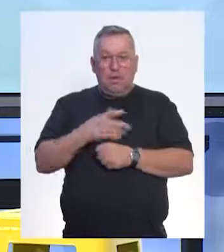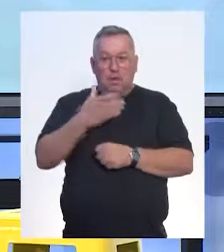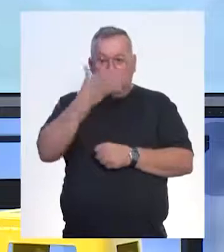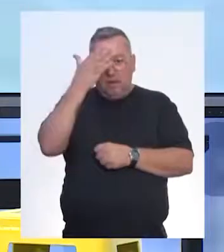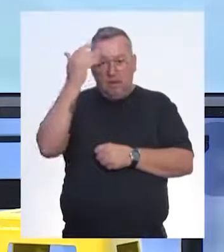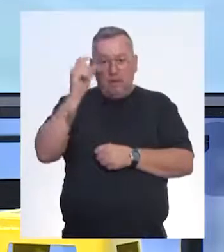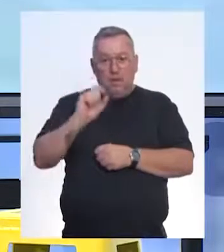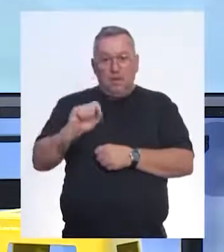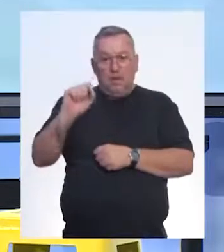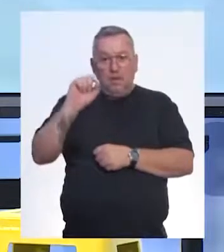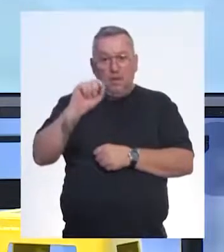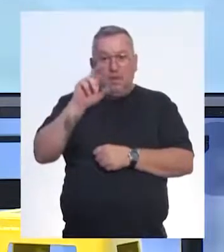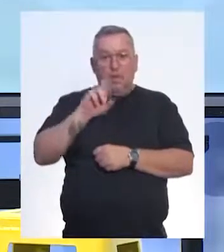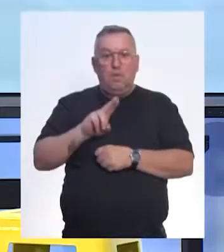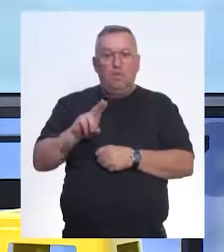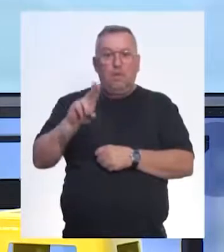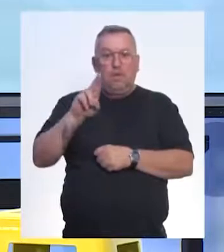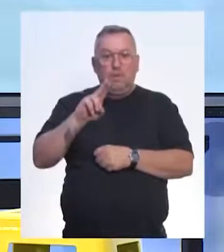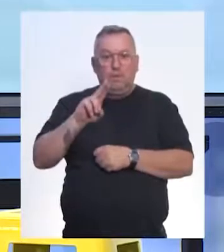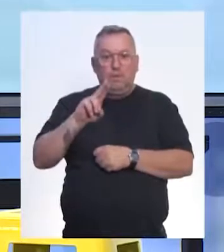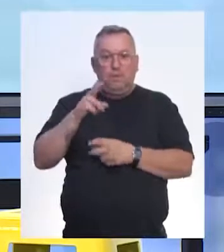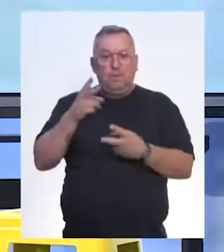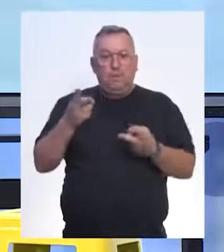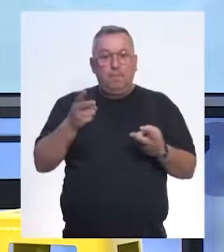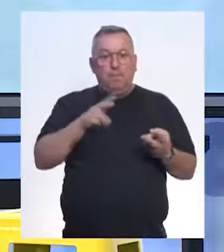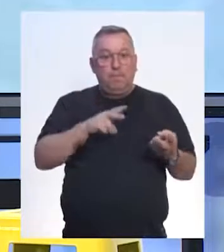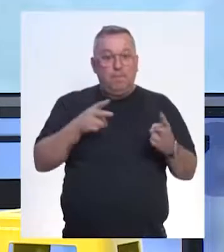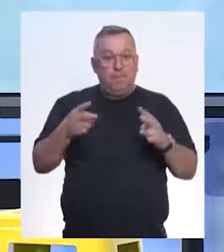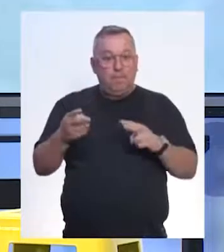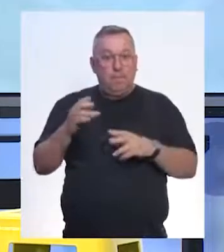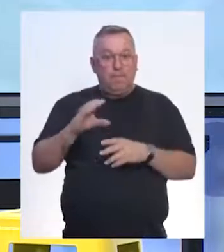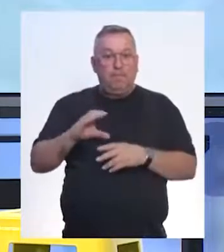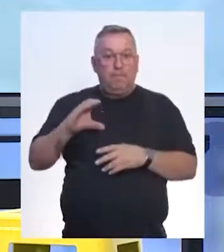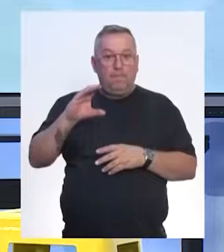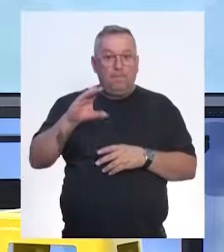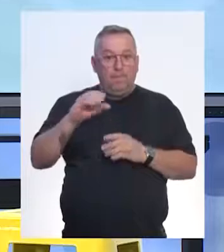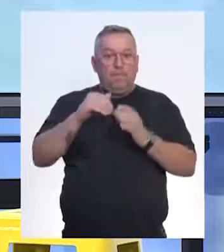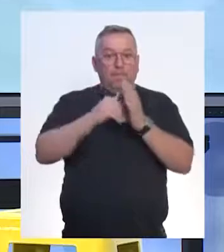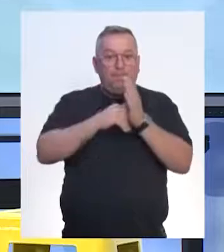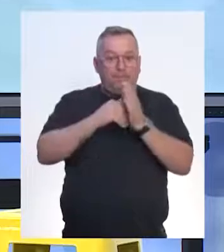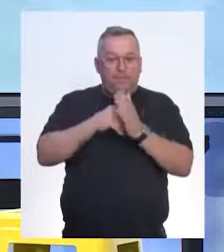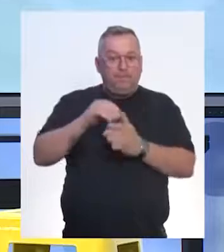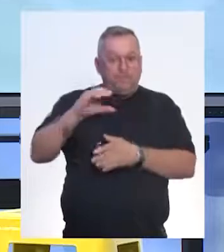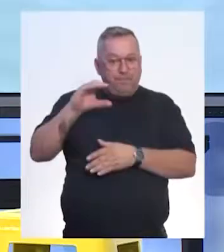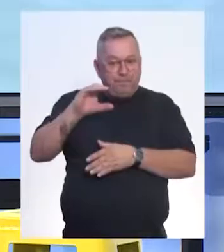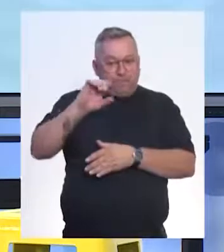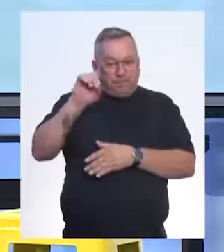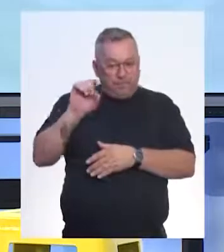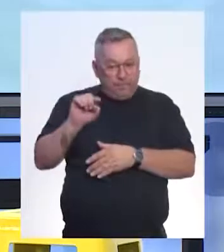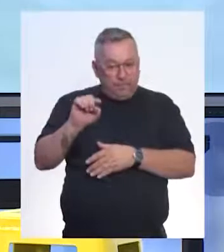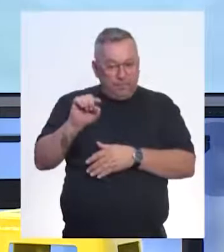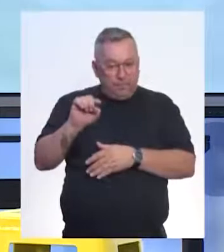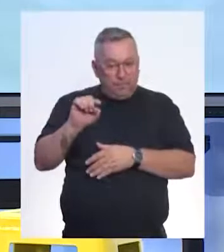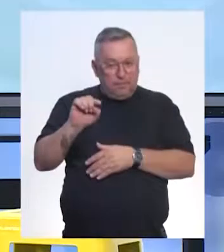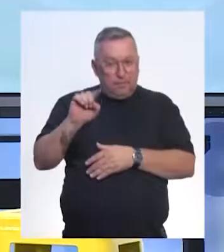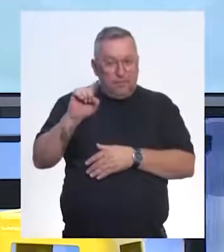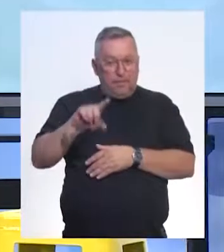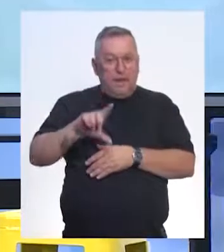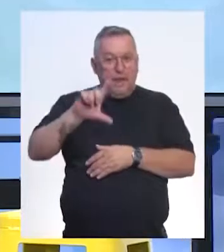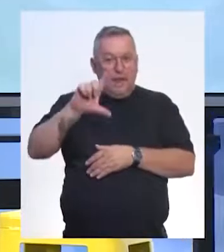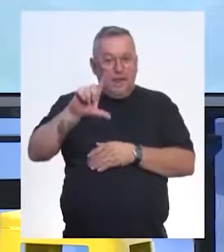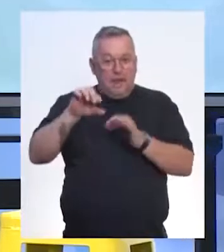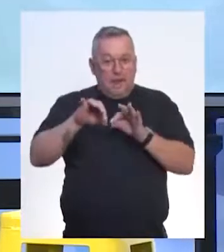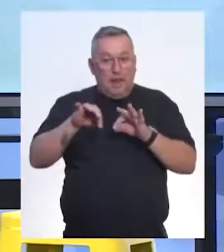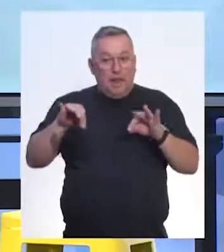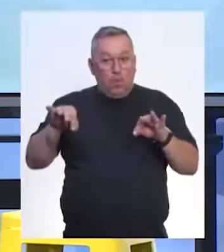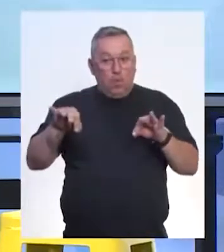que vocês vão utilizar a variável C, a incógnita C para comprimento e L